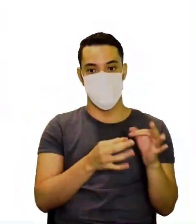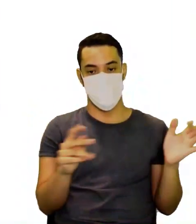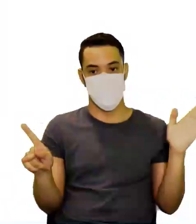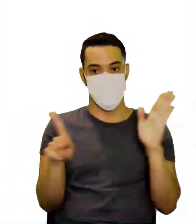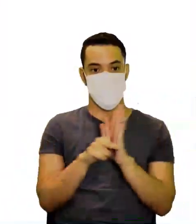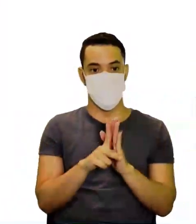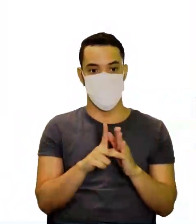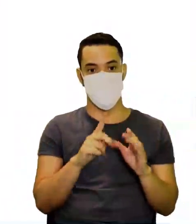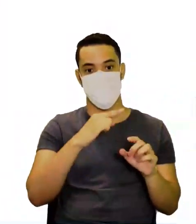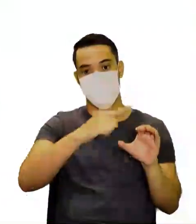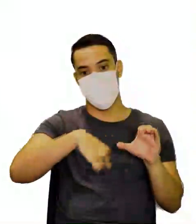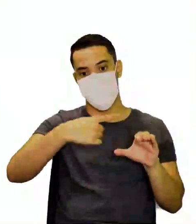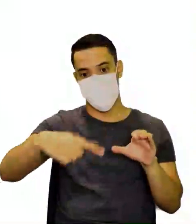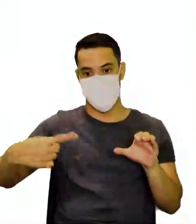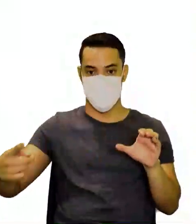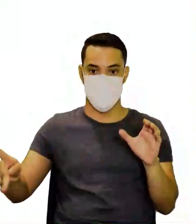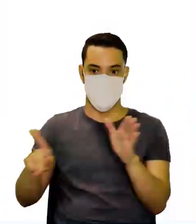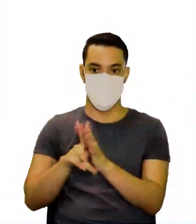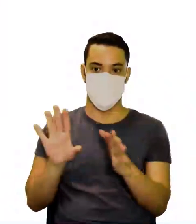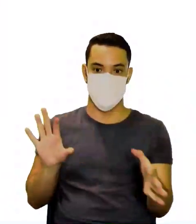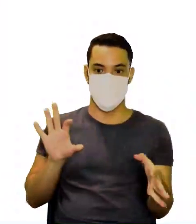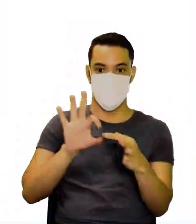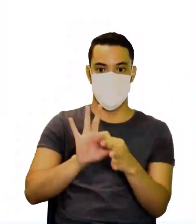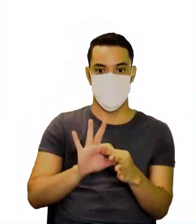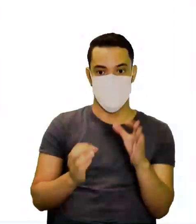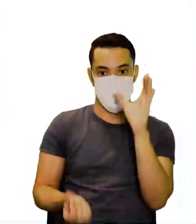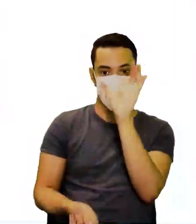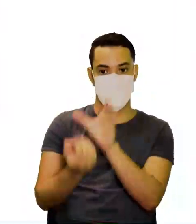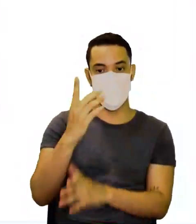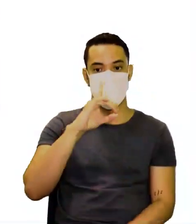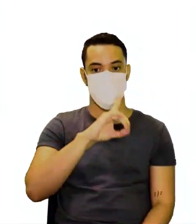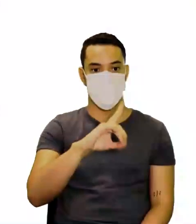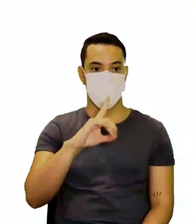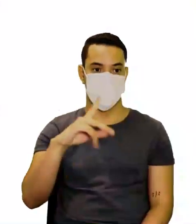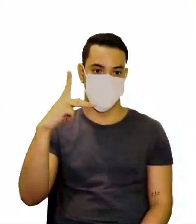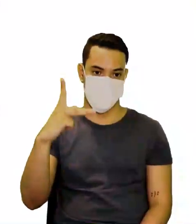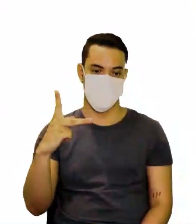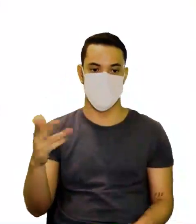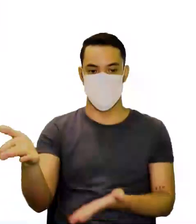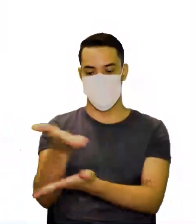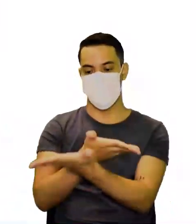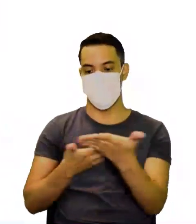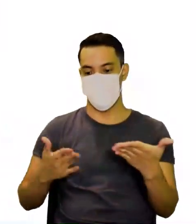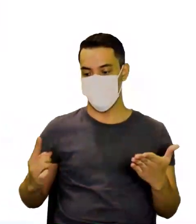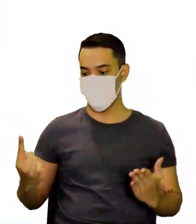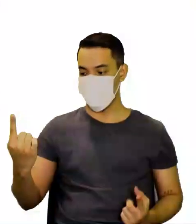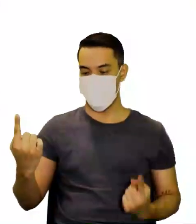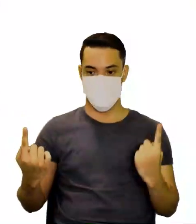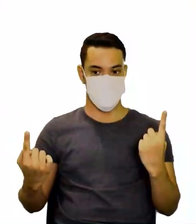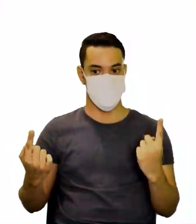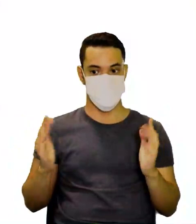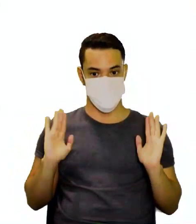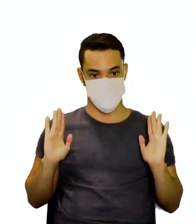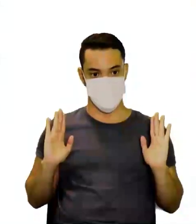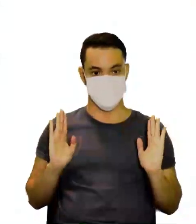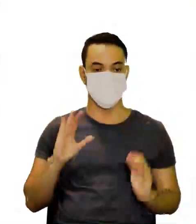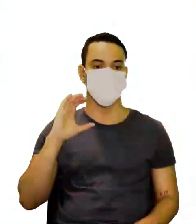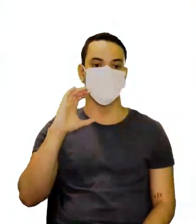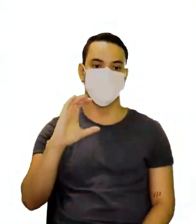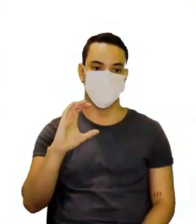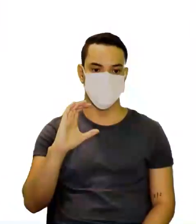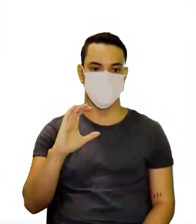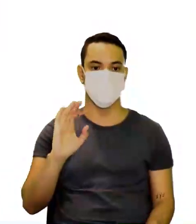no circuito a qual está ligado, pois cria uma DDP entre seus terminais. Letra